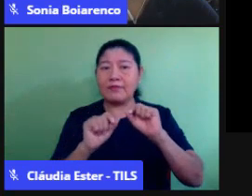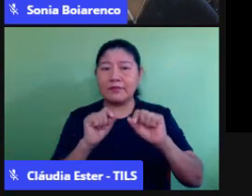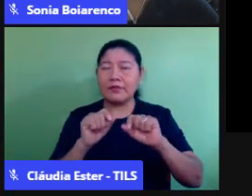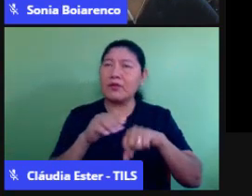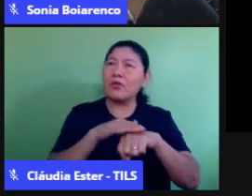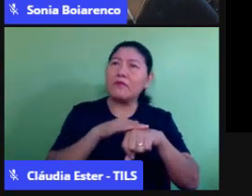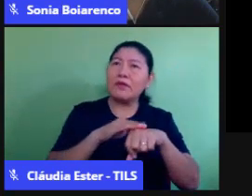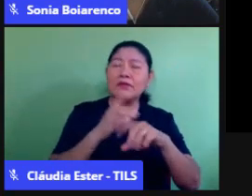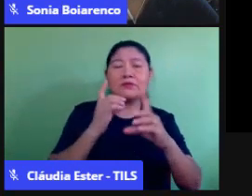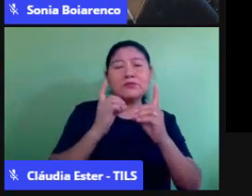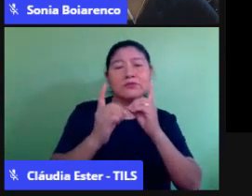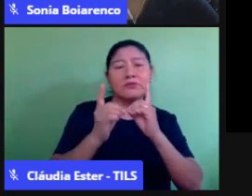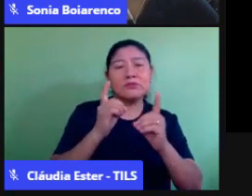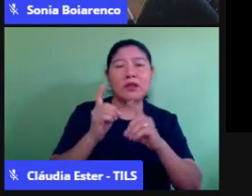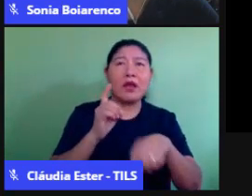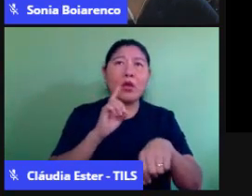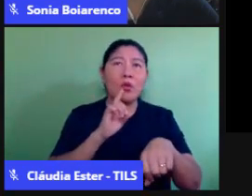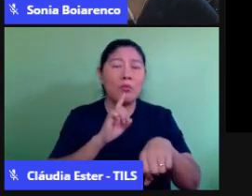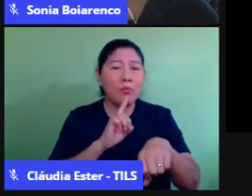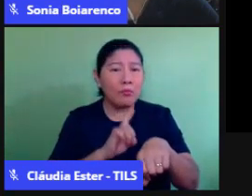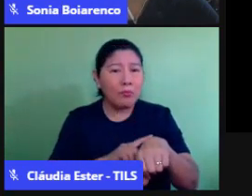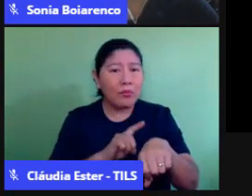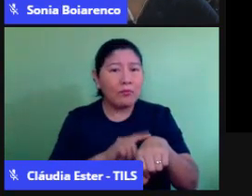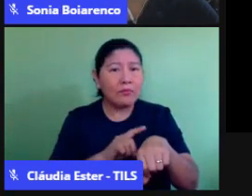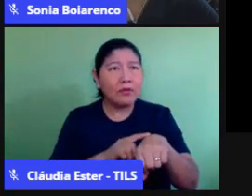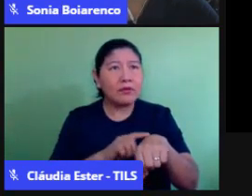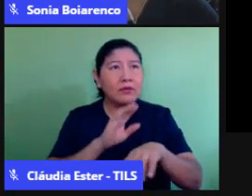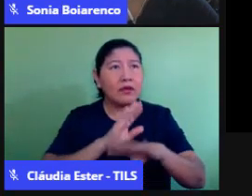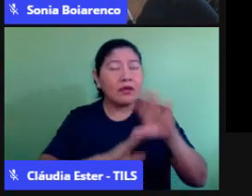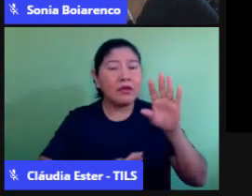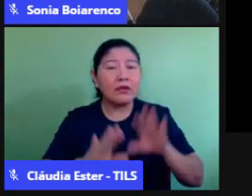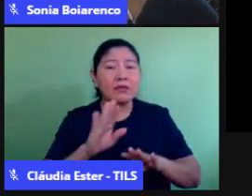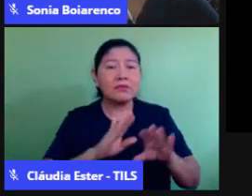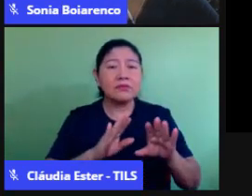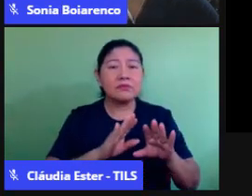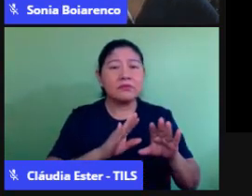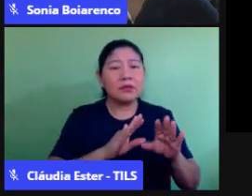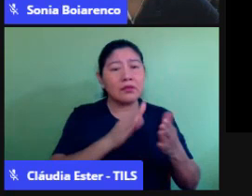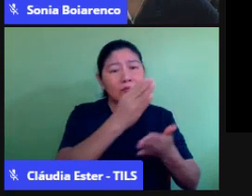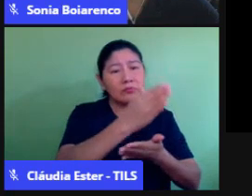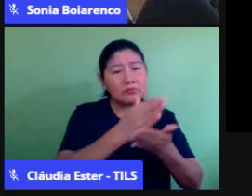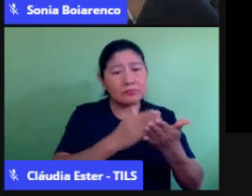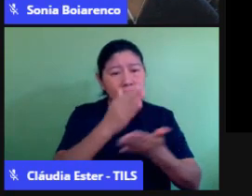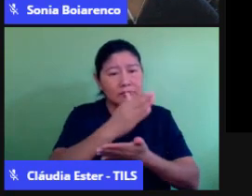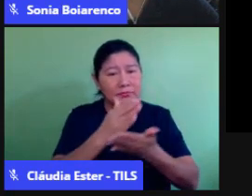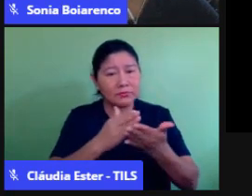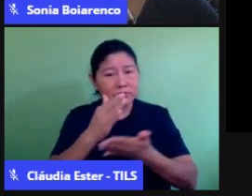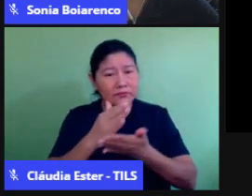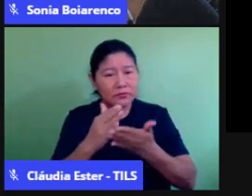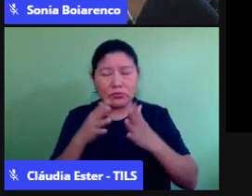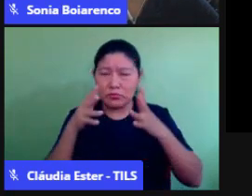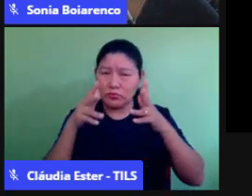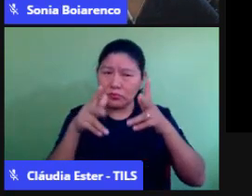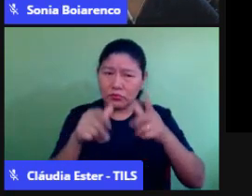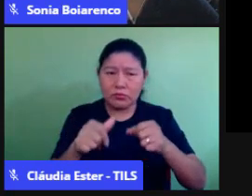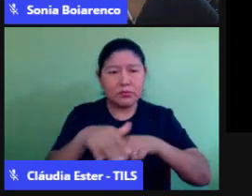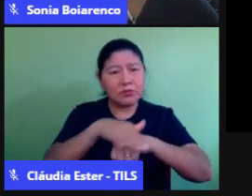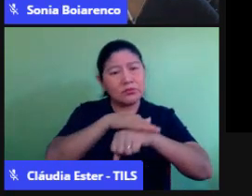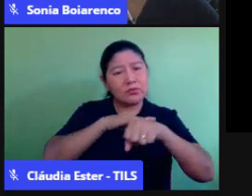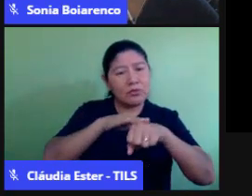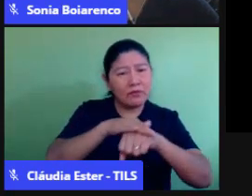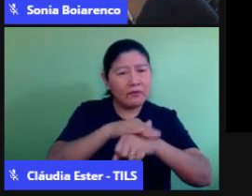diálogos. Todos os momentos, há certas divisões aqui, mas são diálogos.